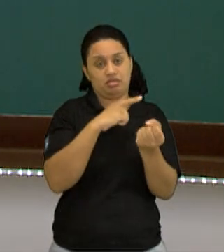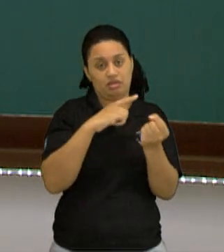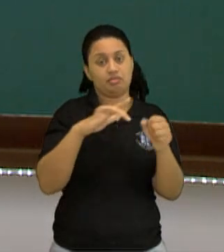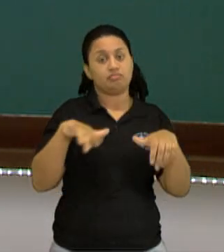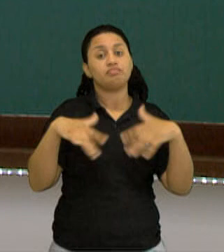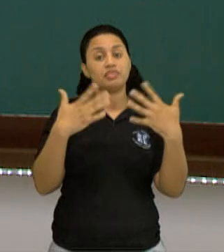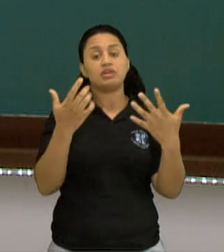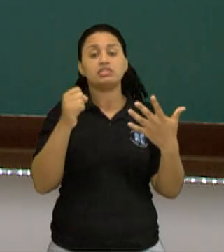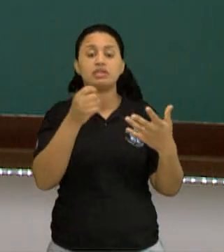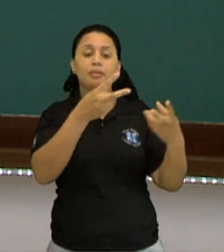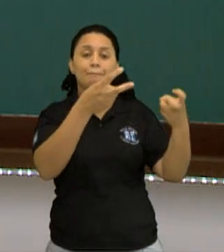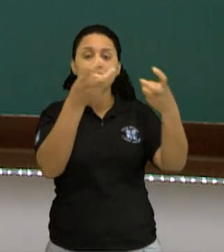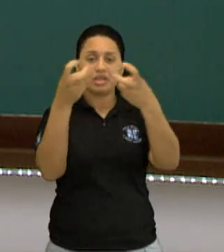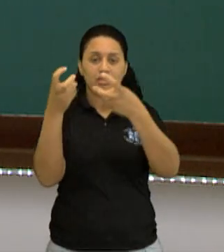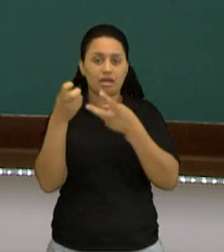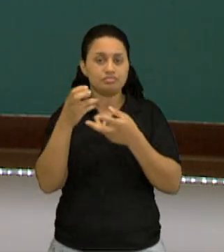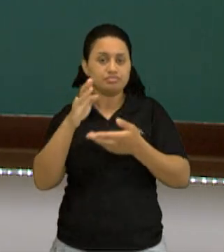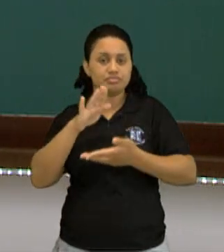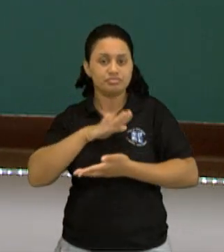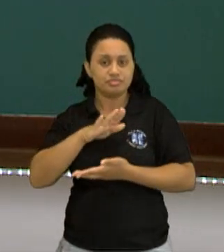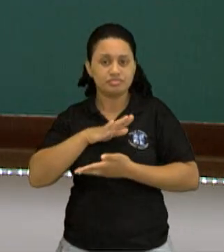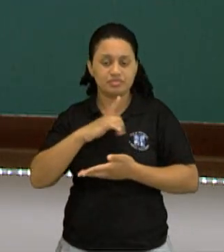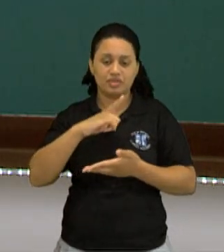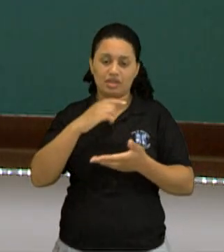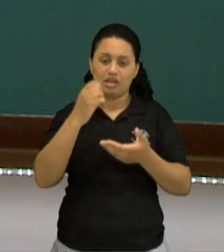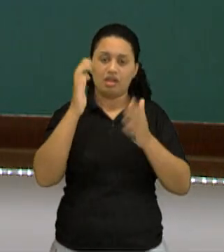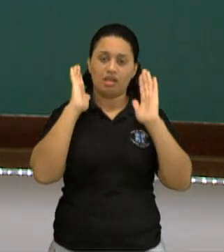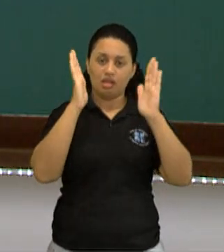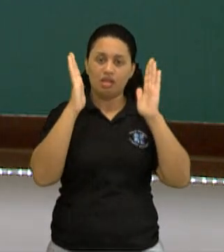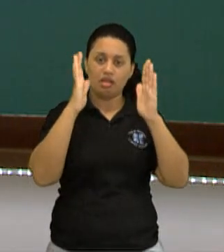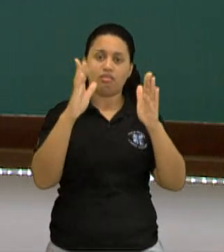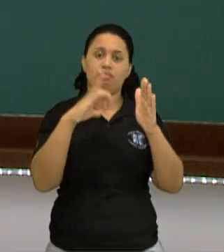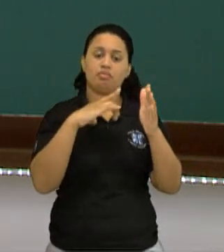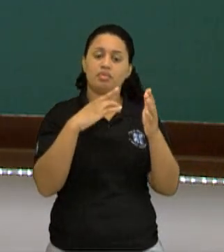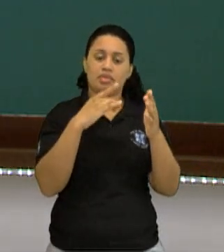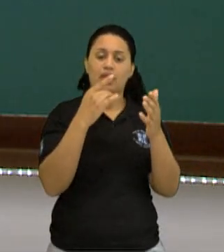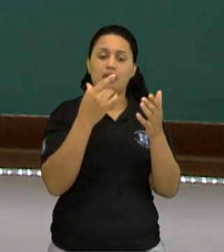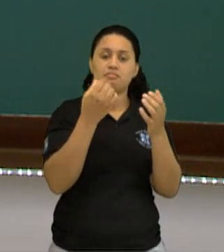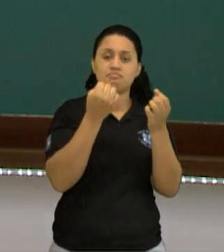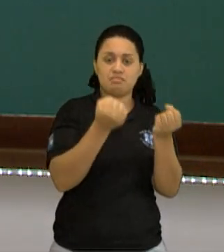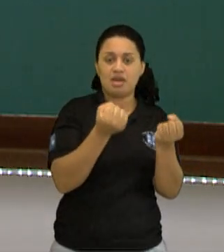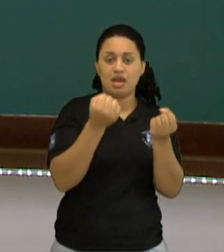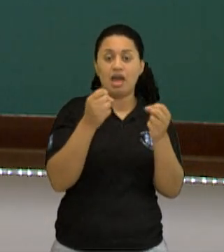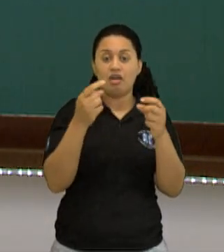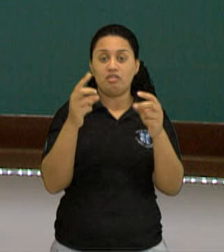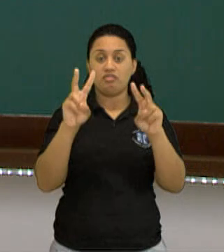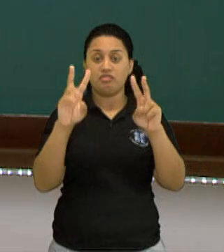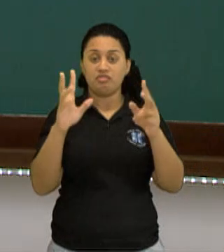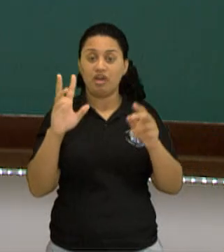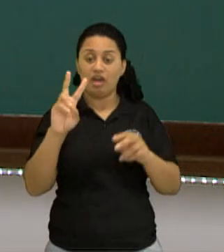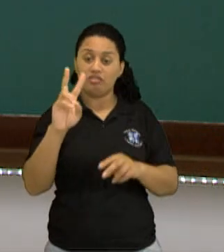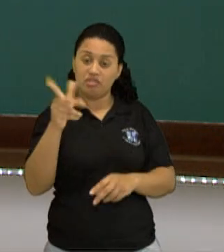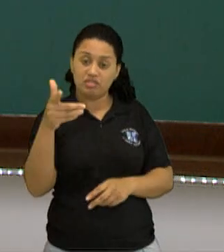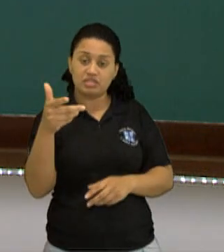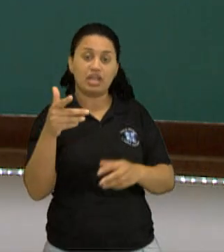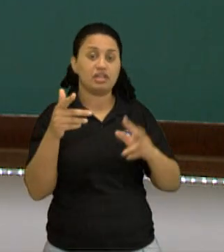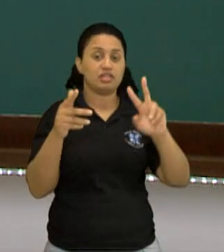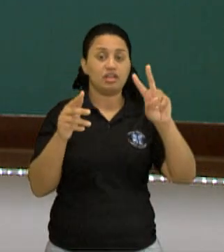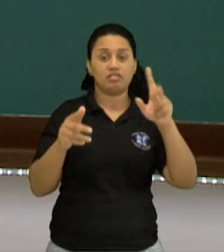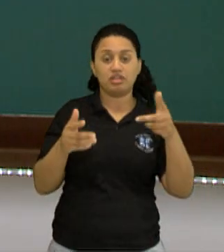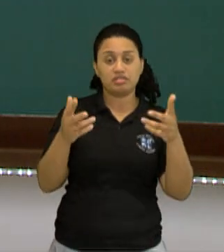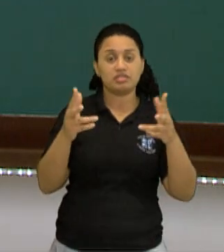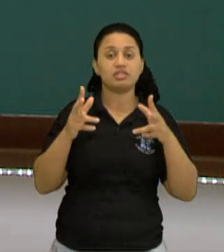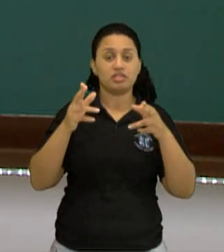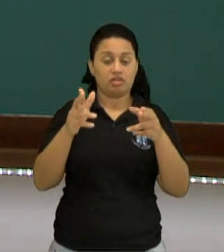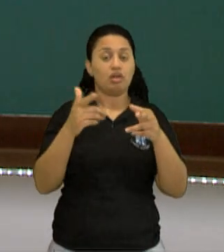que, observando as situações em que os veículos têm a mesma massa, a mesma velocidade, podemos perceber que a